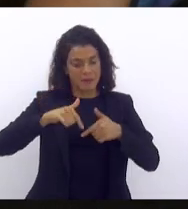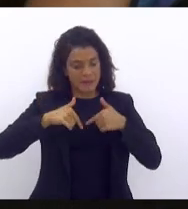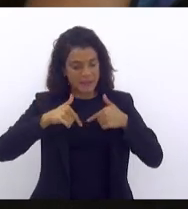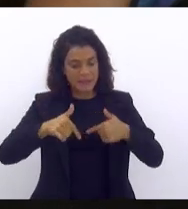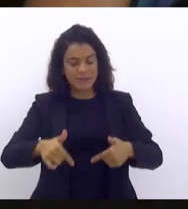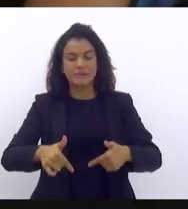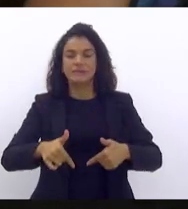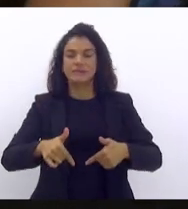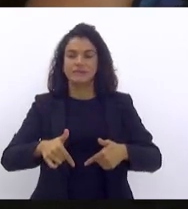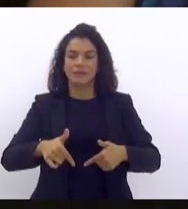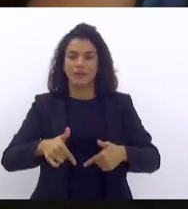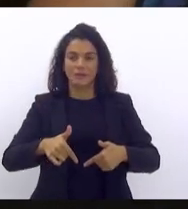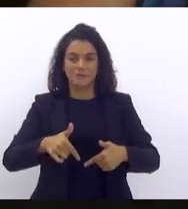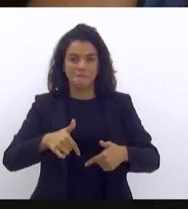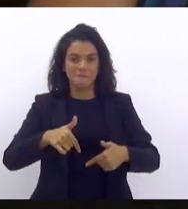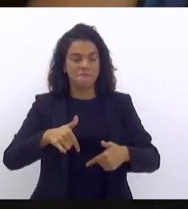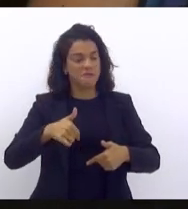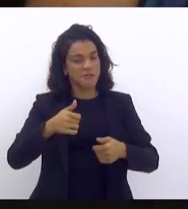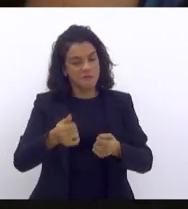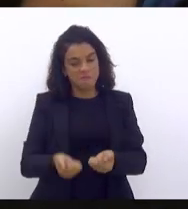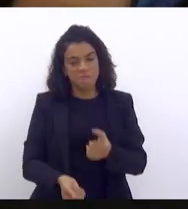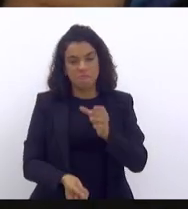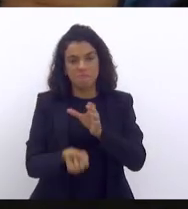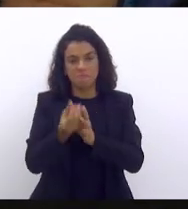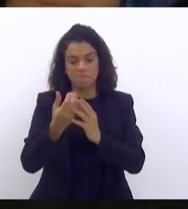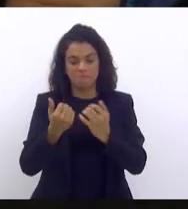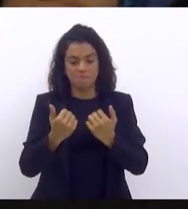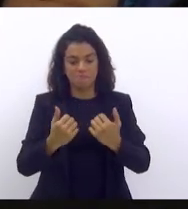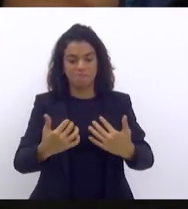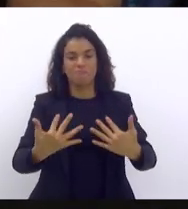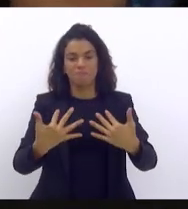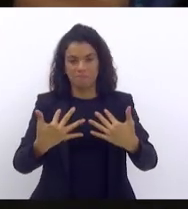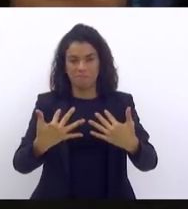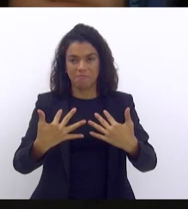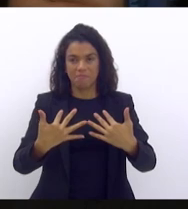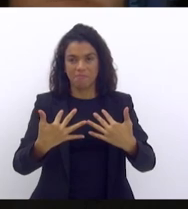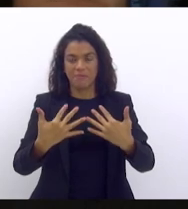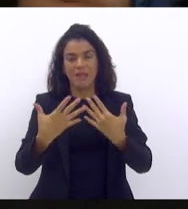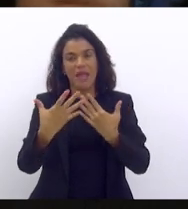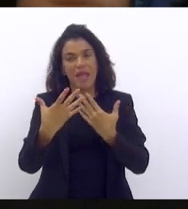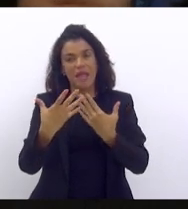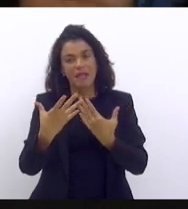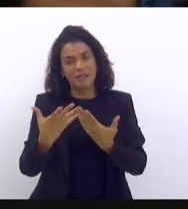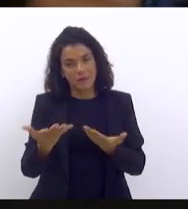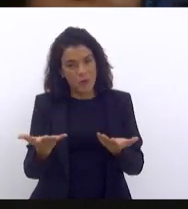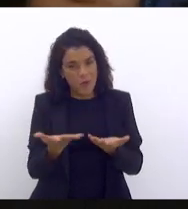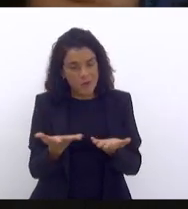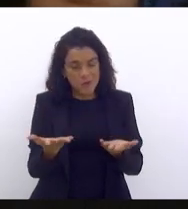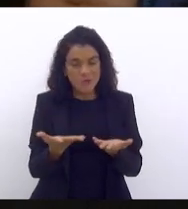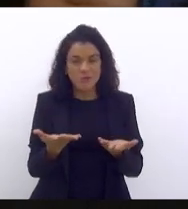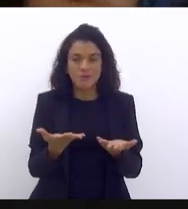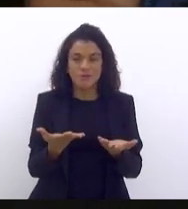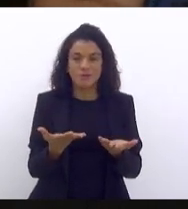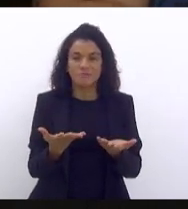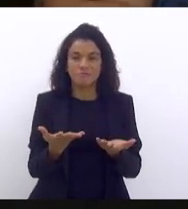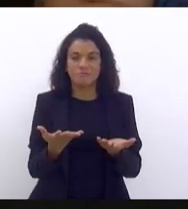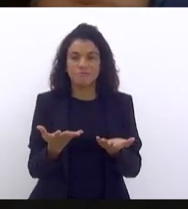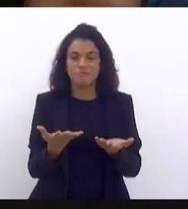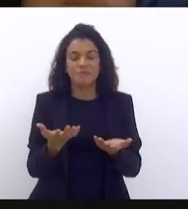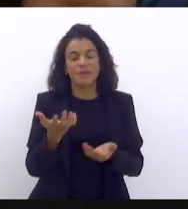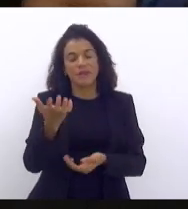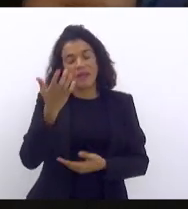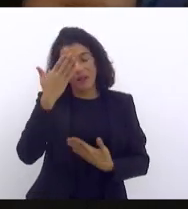ter nos ouvido e topado a ideia de convocar a presente audiência pública.